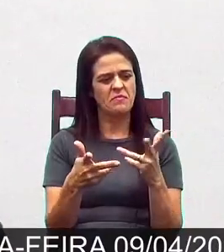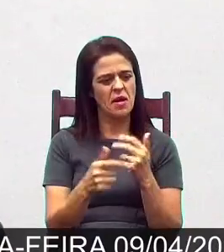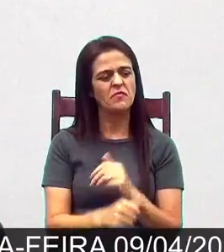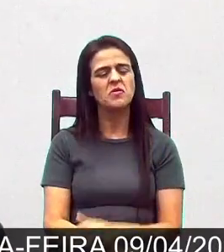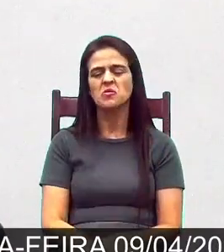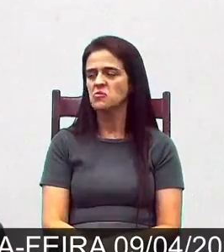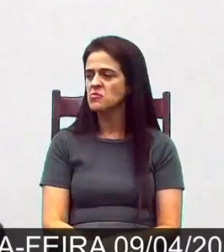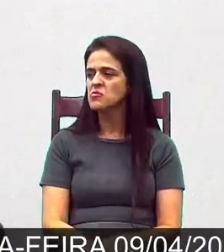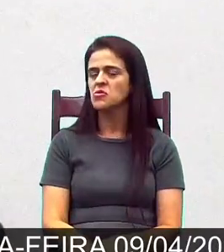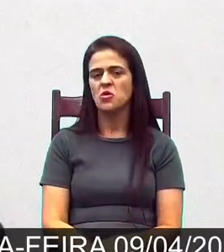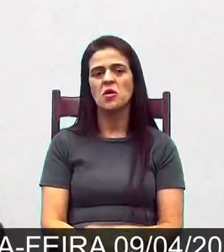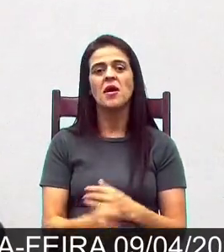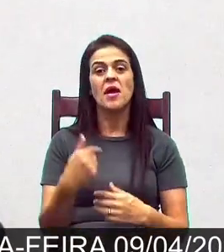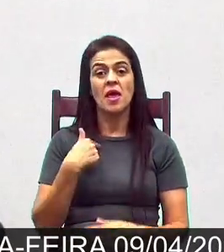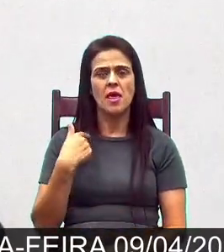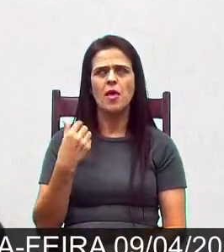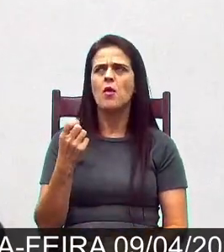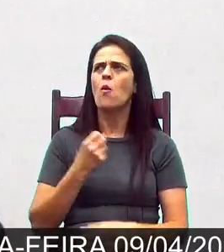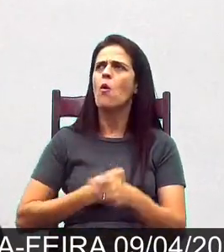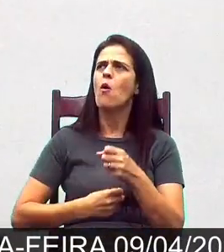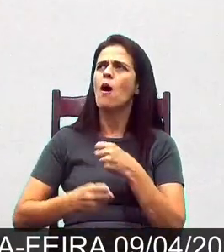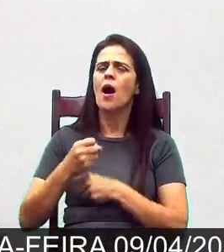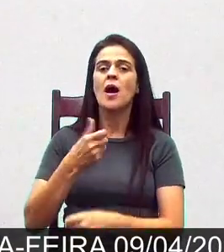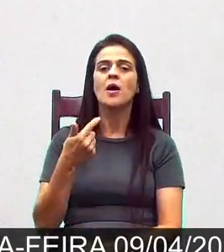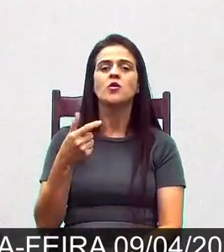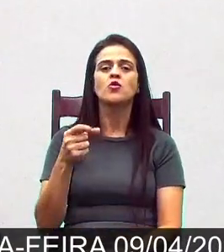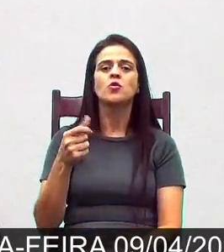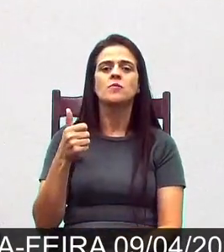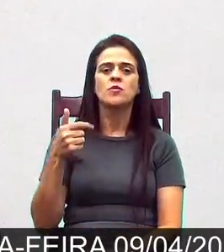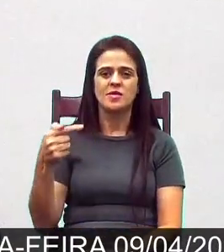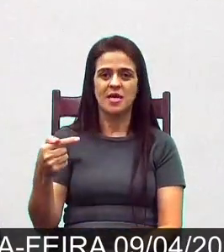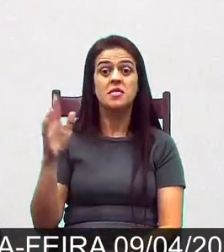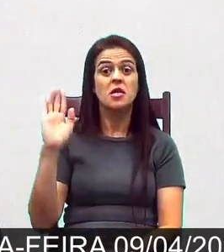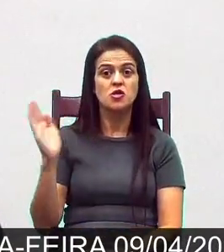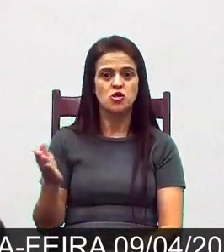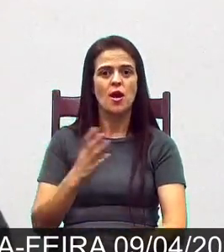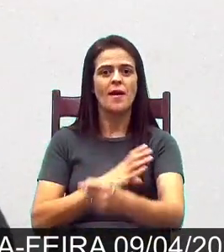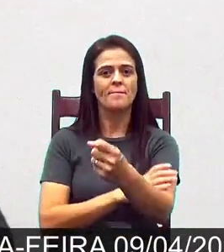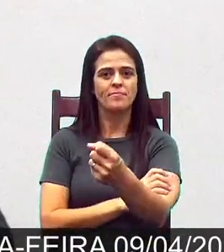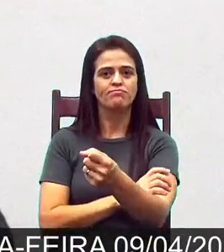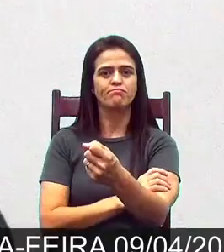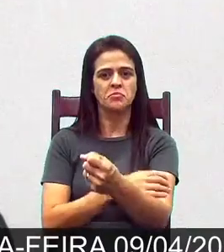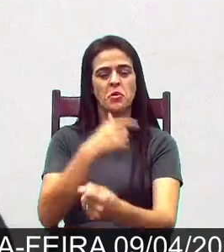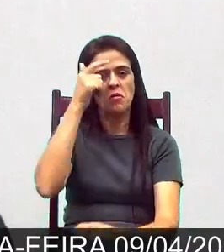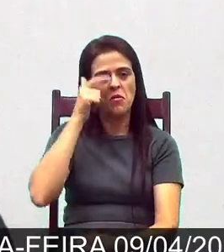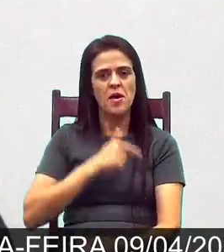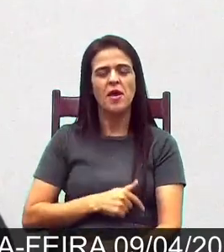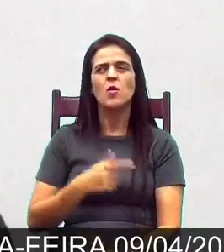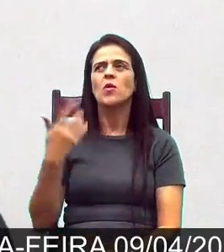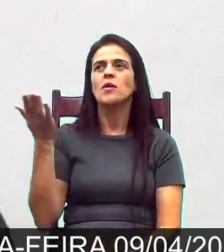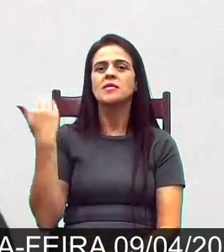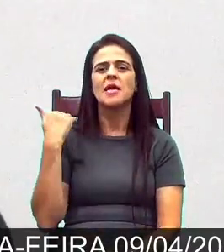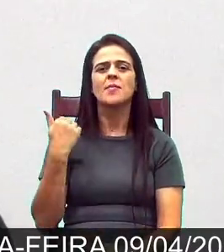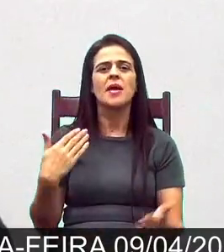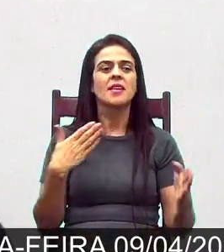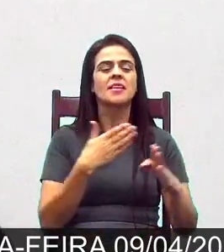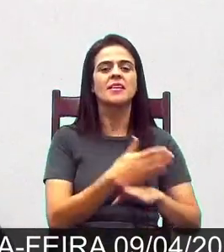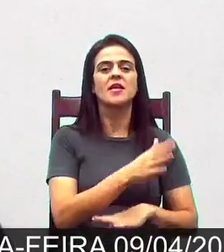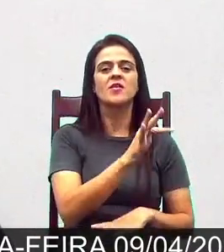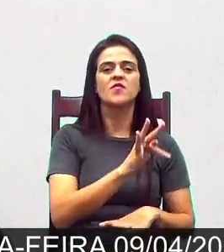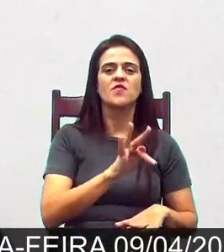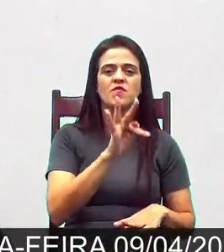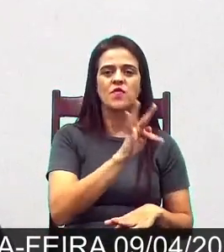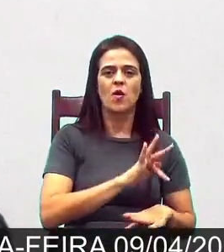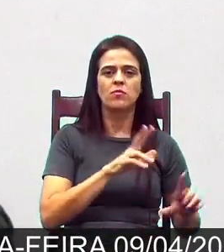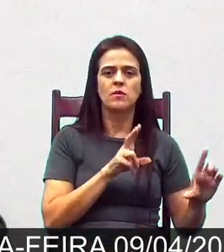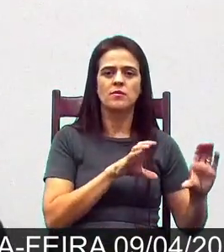reconhecimento do senhor. Eu sou doador desde 2017, quando eu entrei no antigo SESUC, a gente tinha o trote solidário, e de lá eu não parei